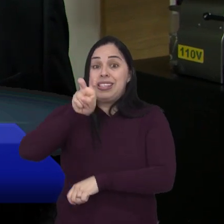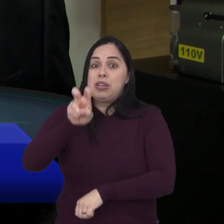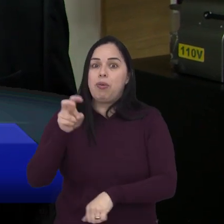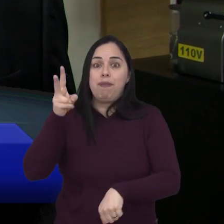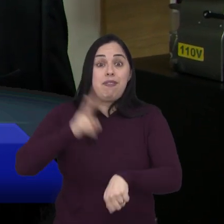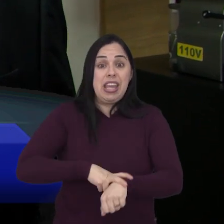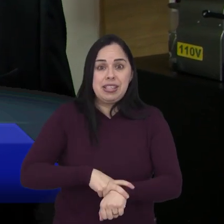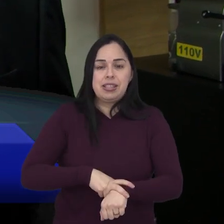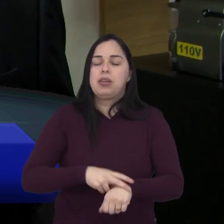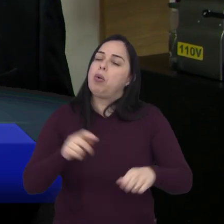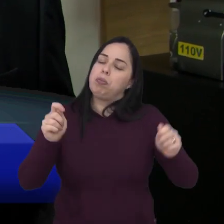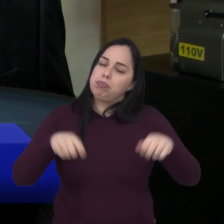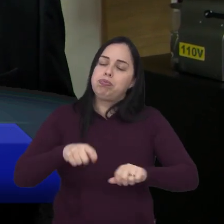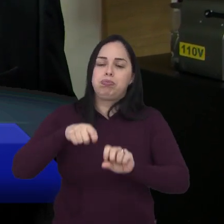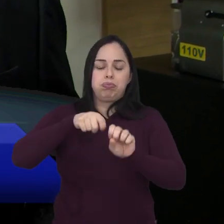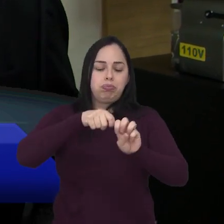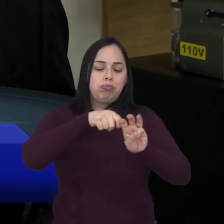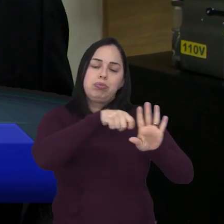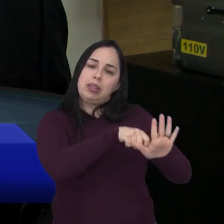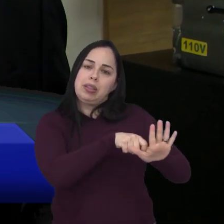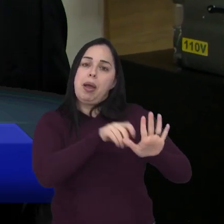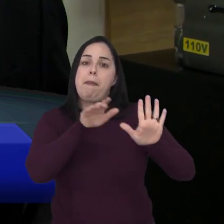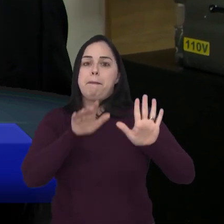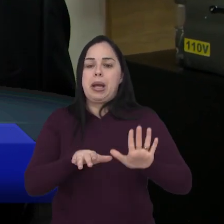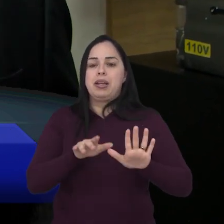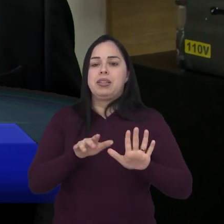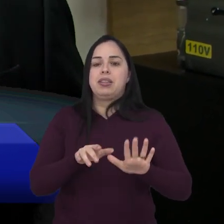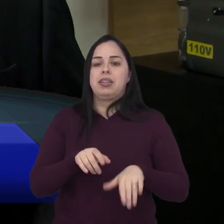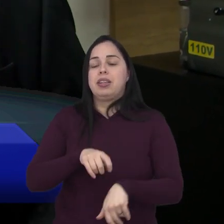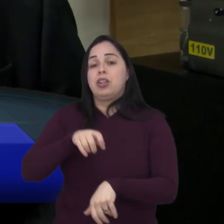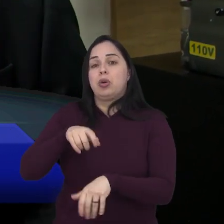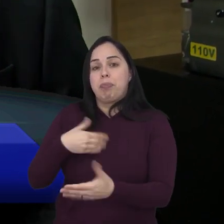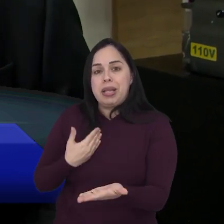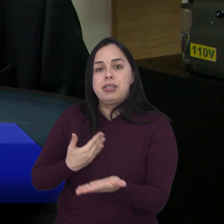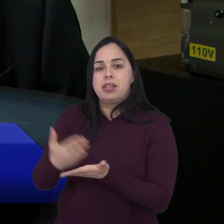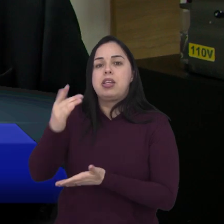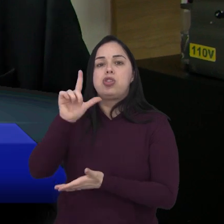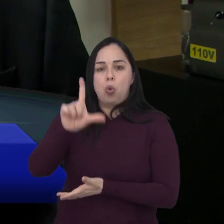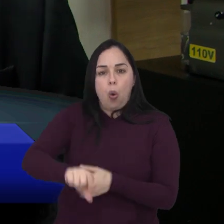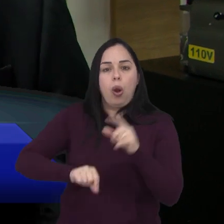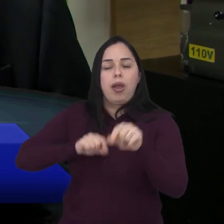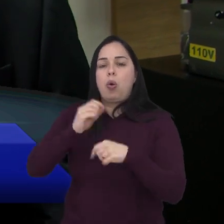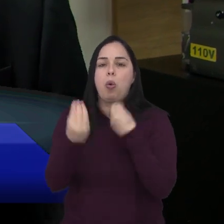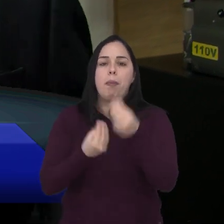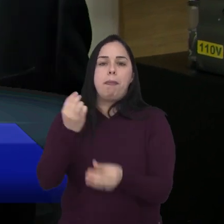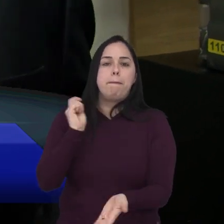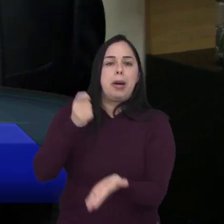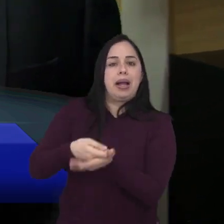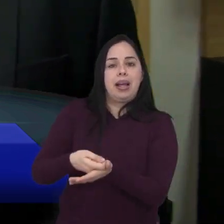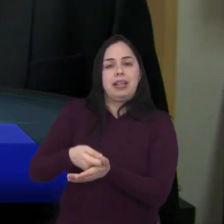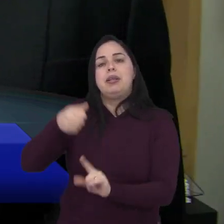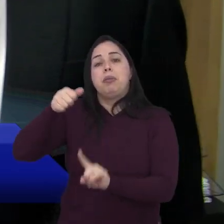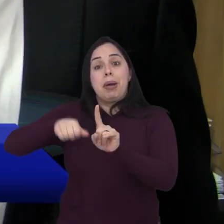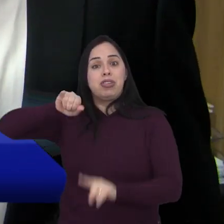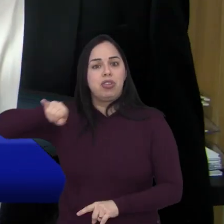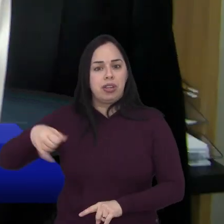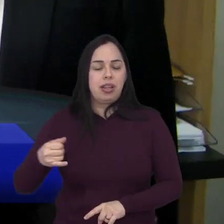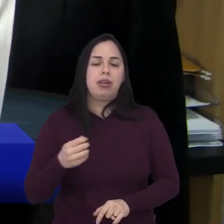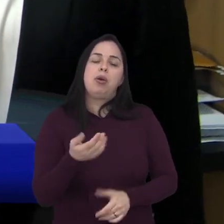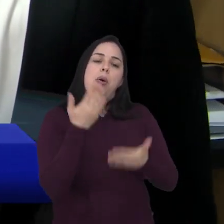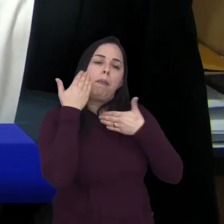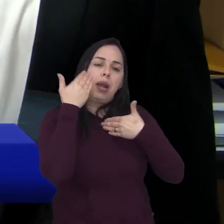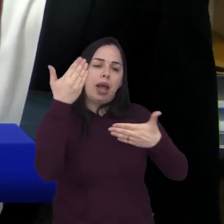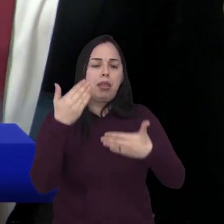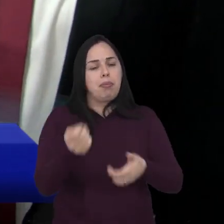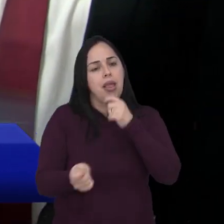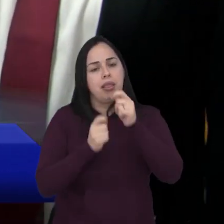de São Paulo foi em até 5 vezes esse ano, mas essa opção deve ser feita já no início do ano. Perfeito, doutor. Obrigada pela